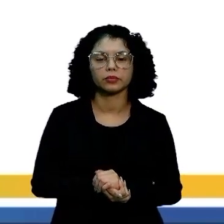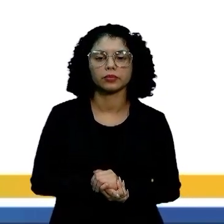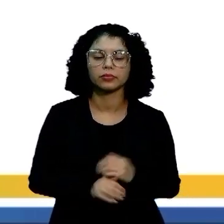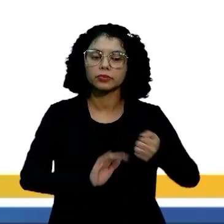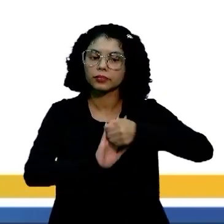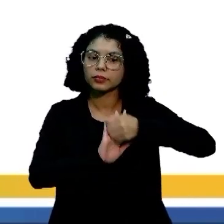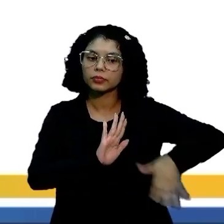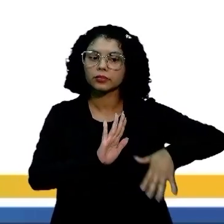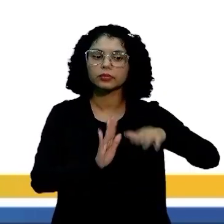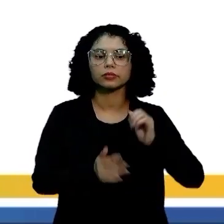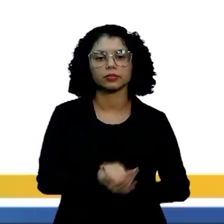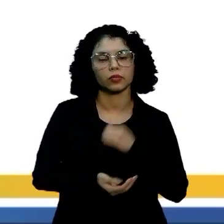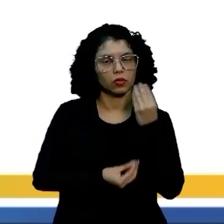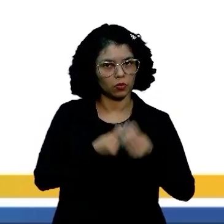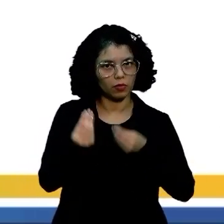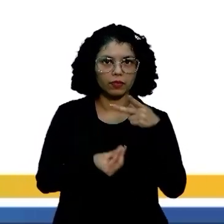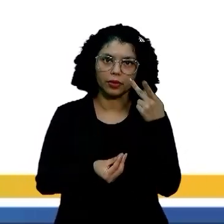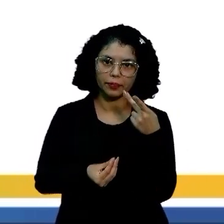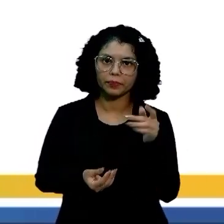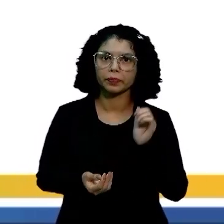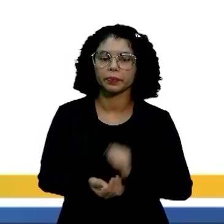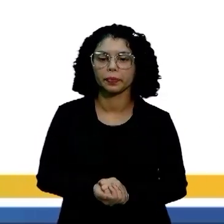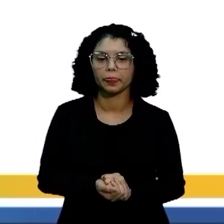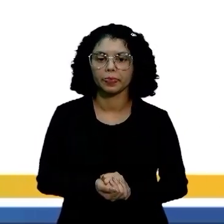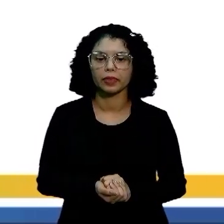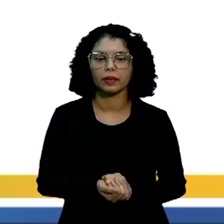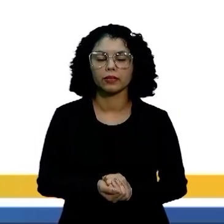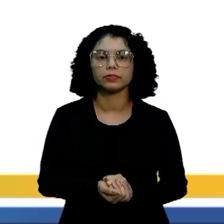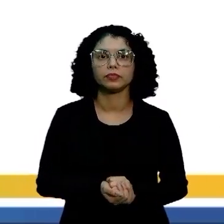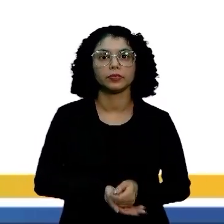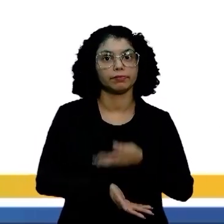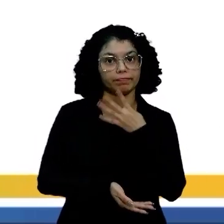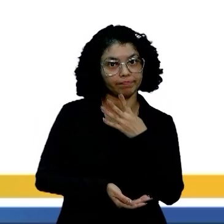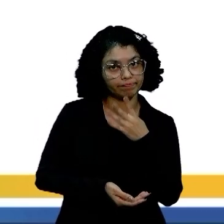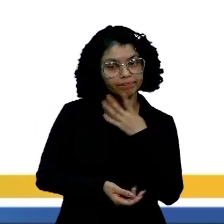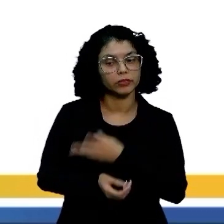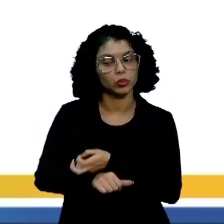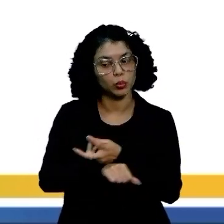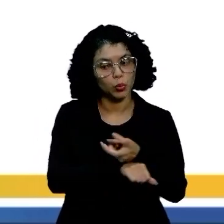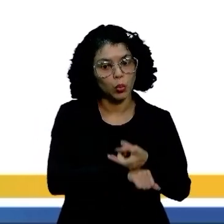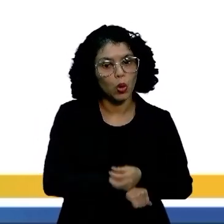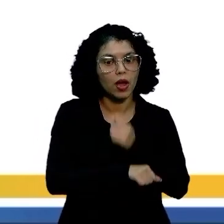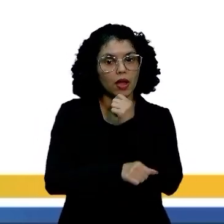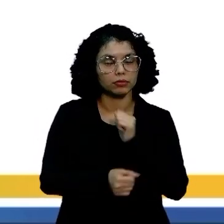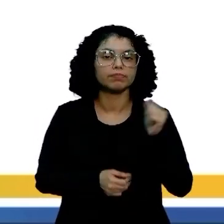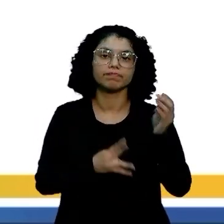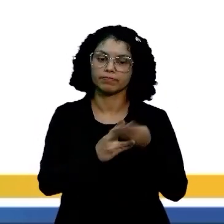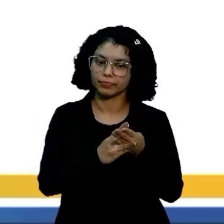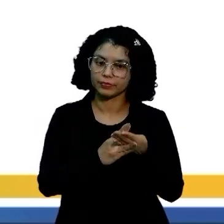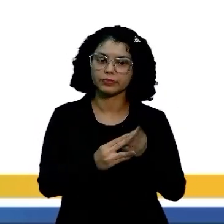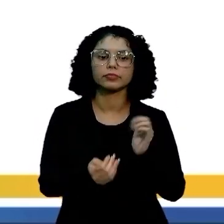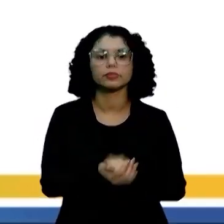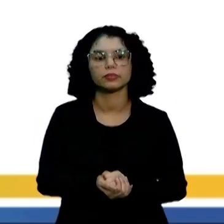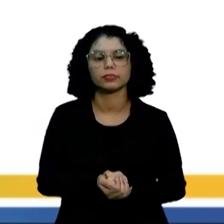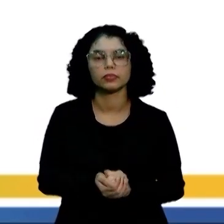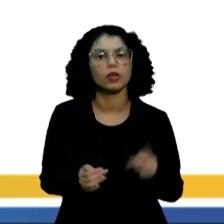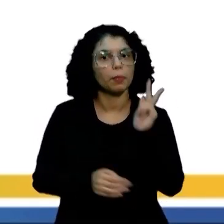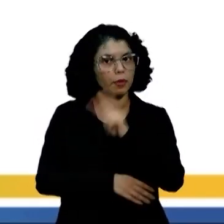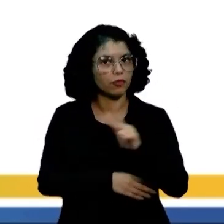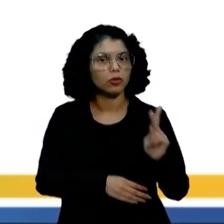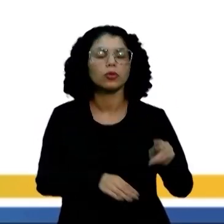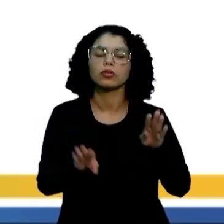as figuras de linguagem, como já foi citada, que são bastante exploradas aí no Barroco. Inclusive, muitos